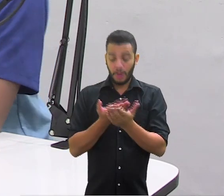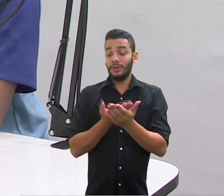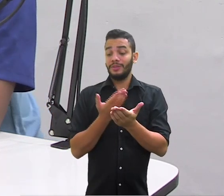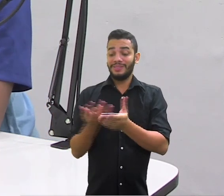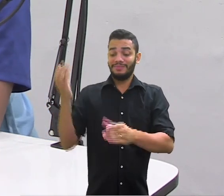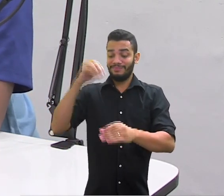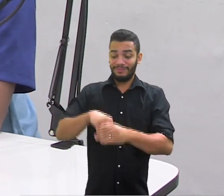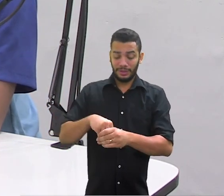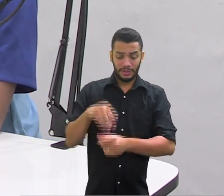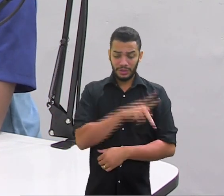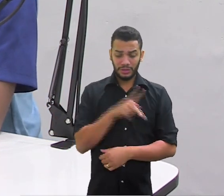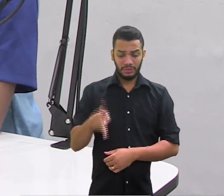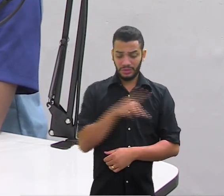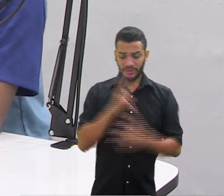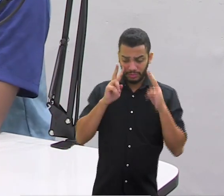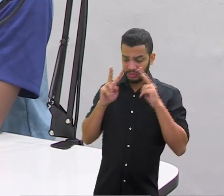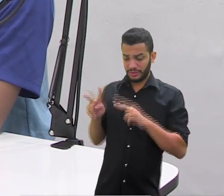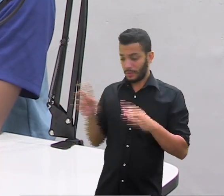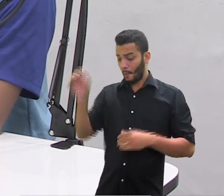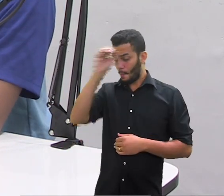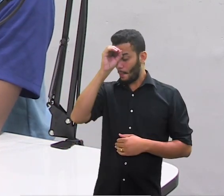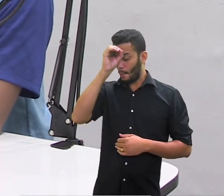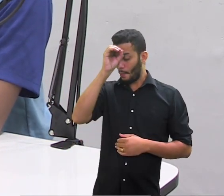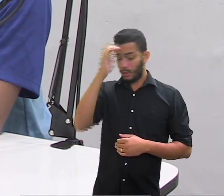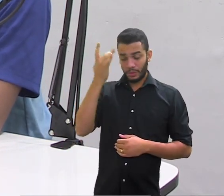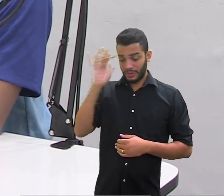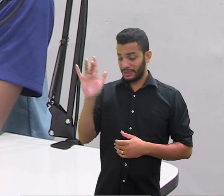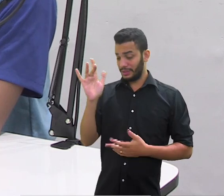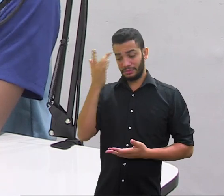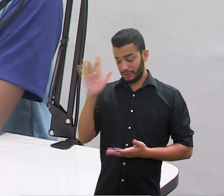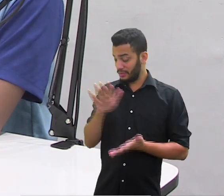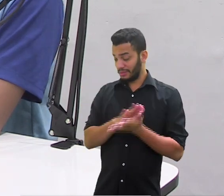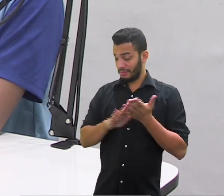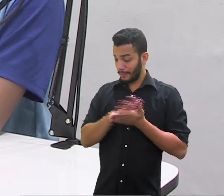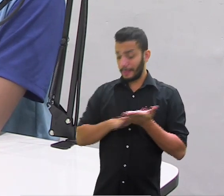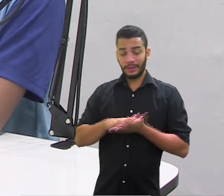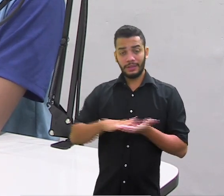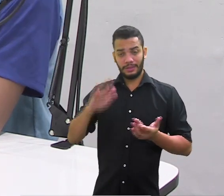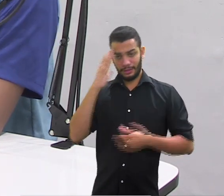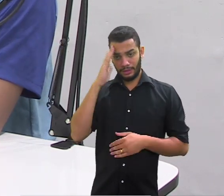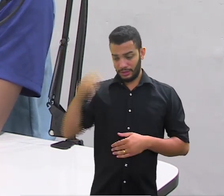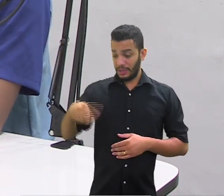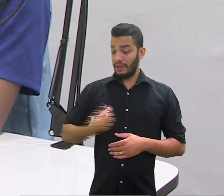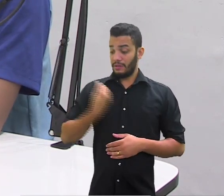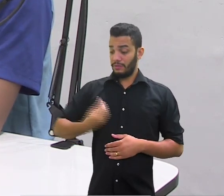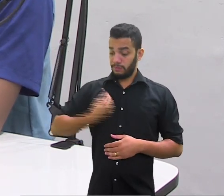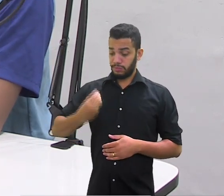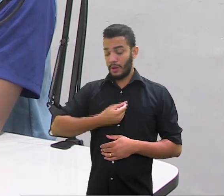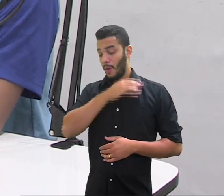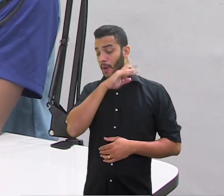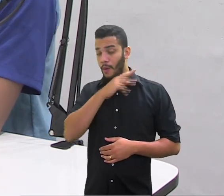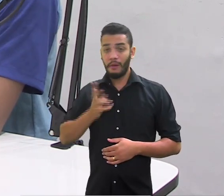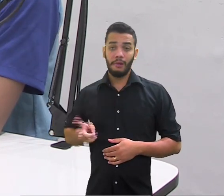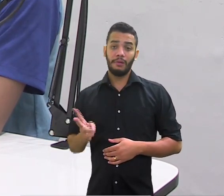também ter um olhar diferenciado para cima do... Porque é um professor que cuida de profissionais. 40 alunos.